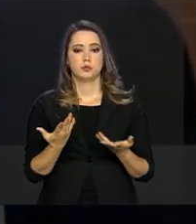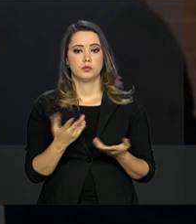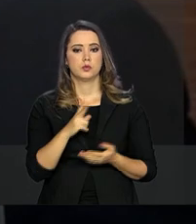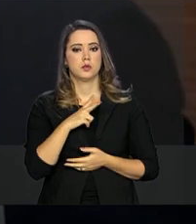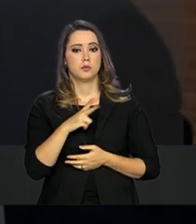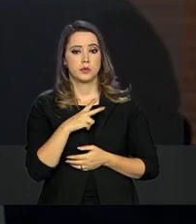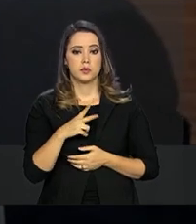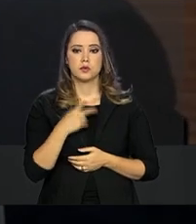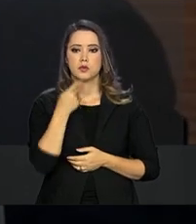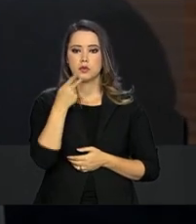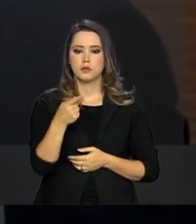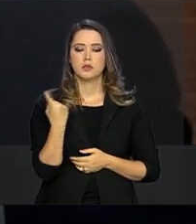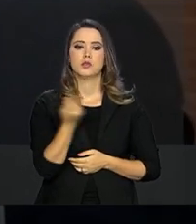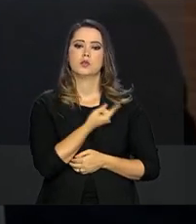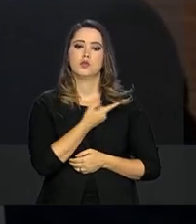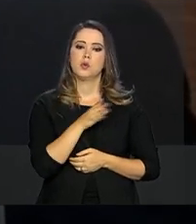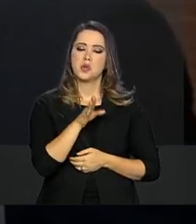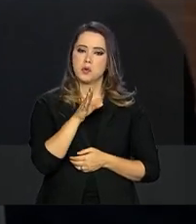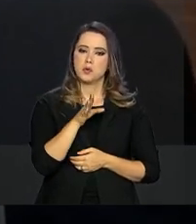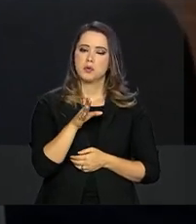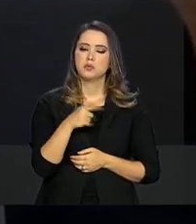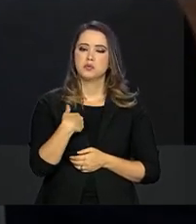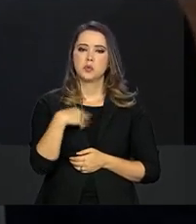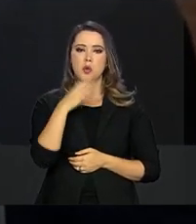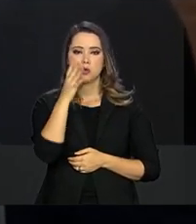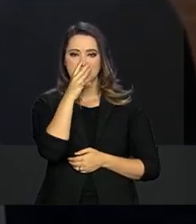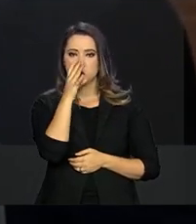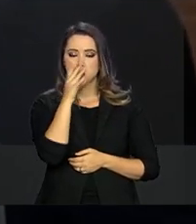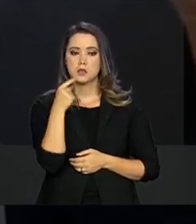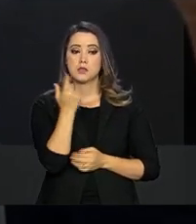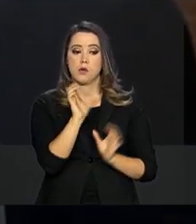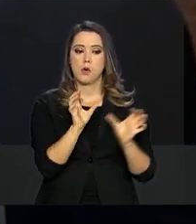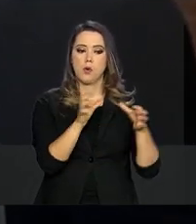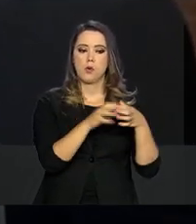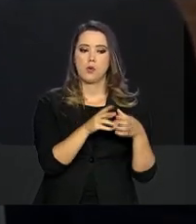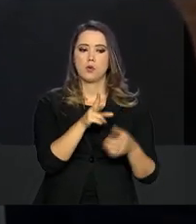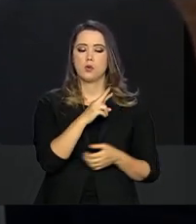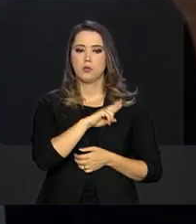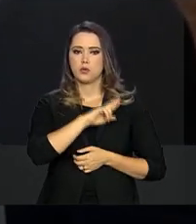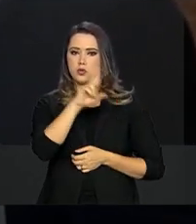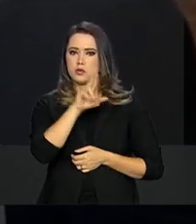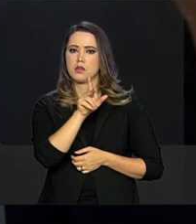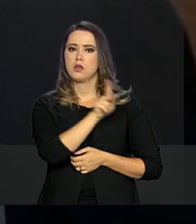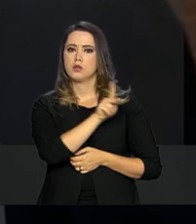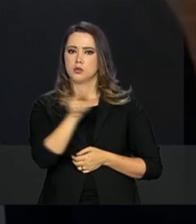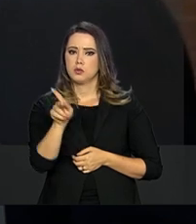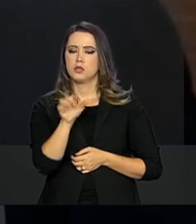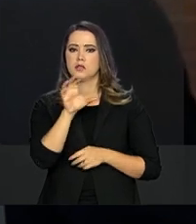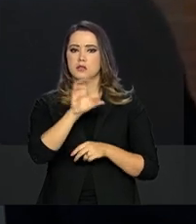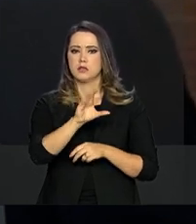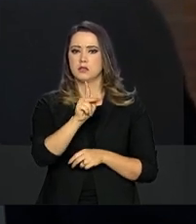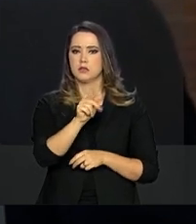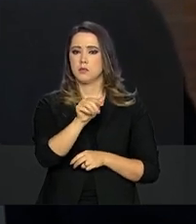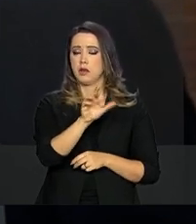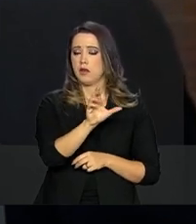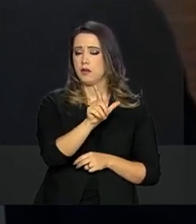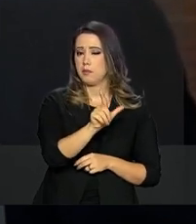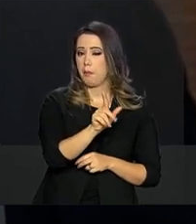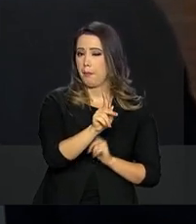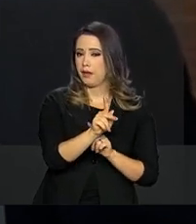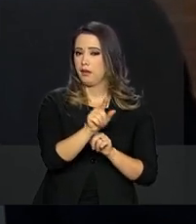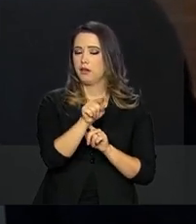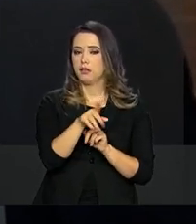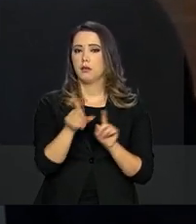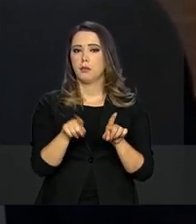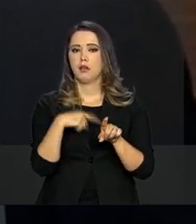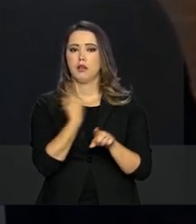registra o nosso reconhecimento aos chefes de estado e especialmente a nossa secretária executiva da comunidade a